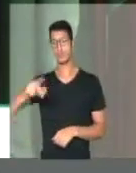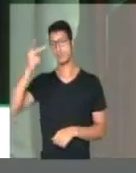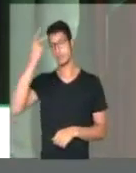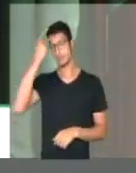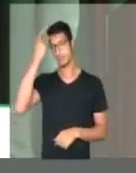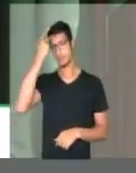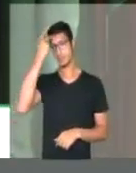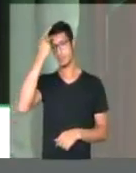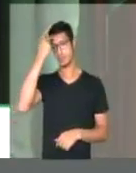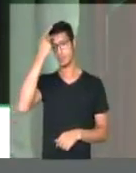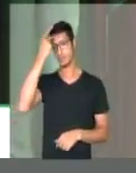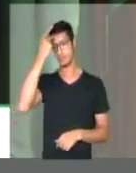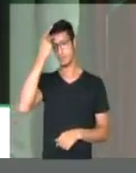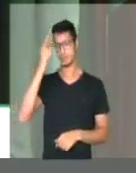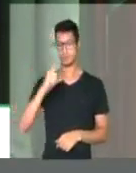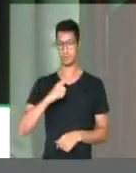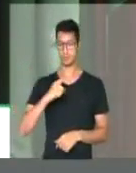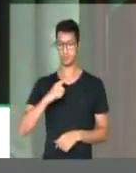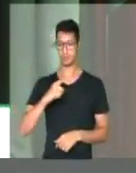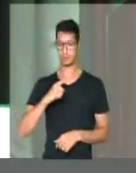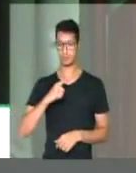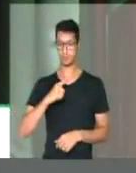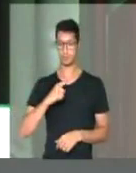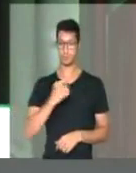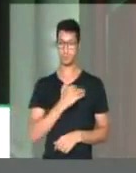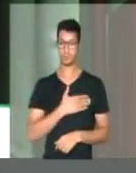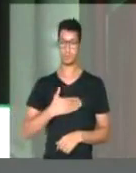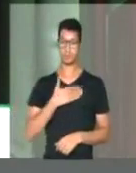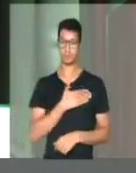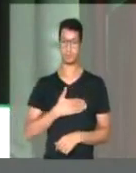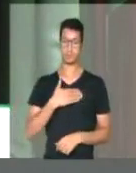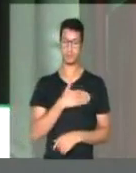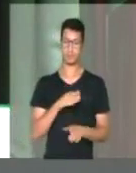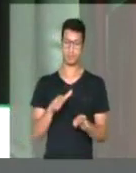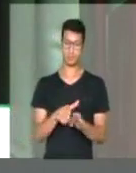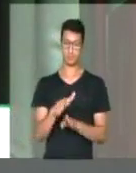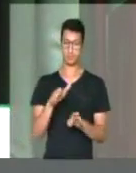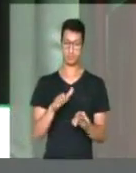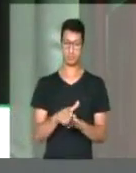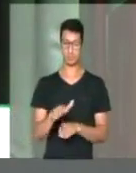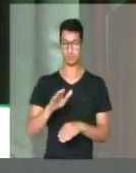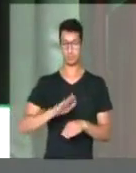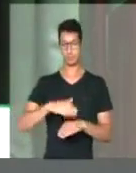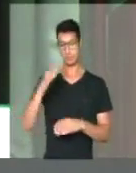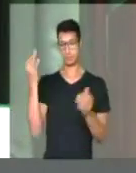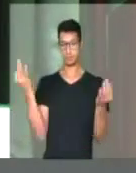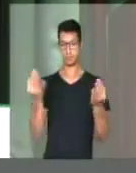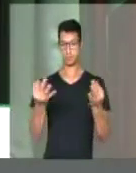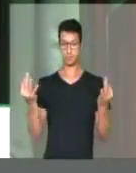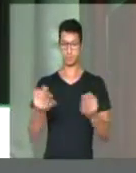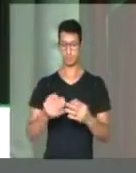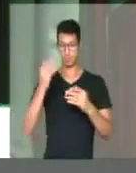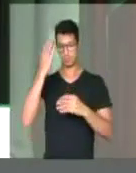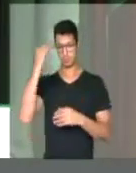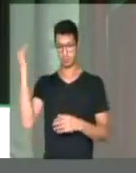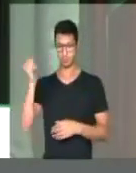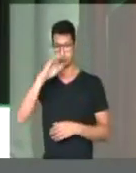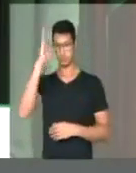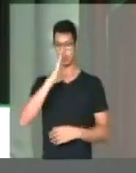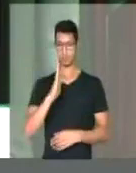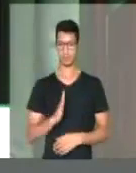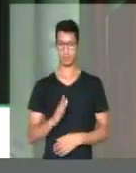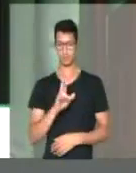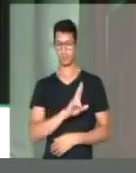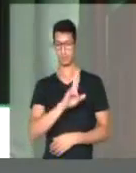para cursar o doutorado na USP, e tive o prazer de ser orientado por uma das mais brilhantes intelectuais